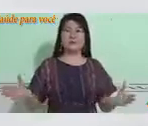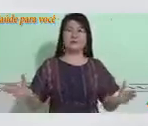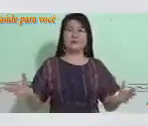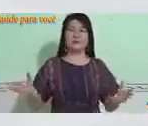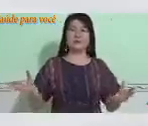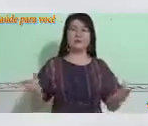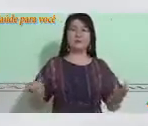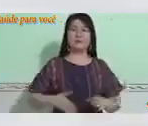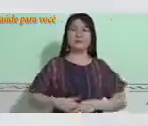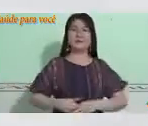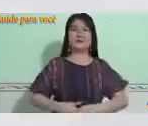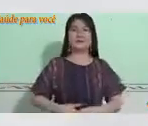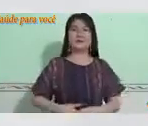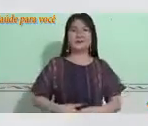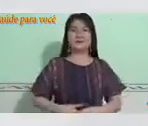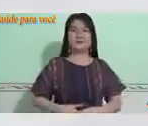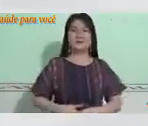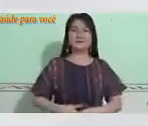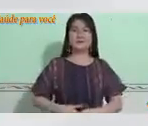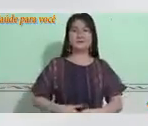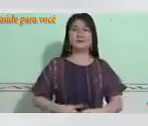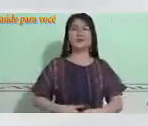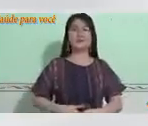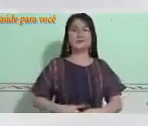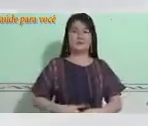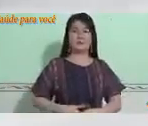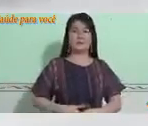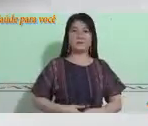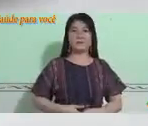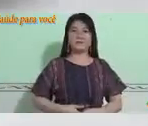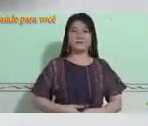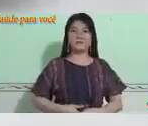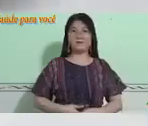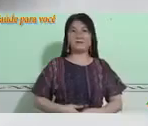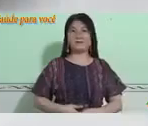FCANDOMATADE de tireoide funcionando normalmente.